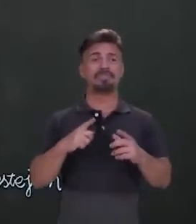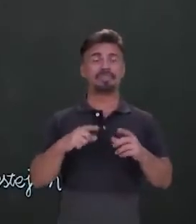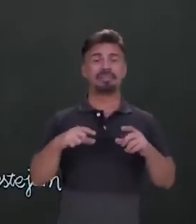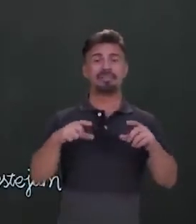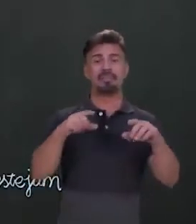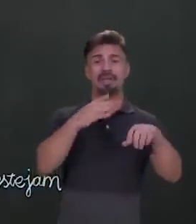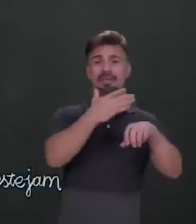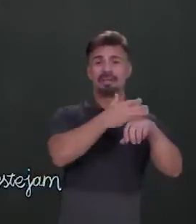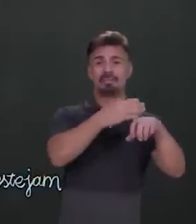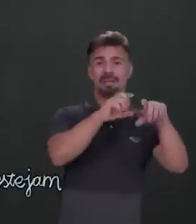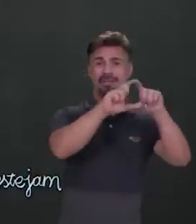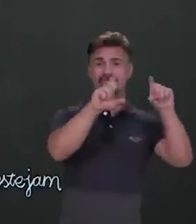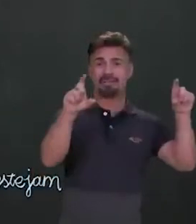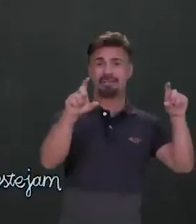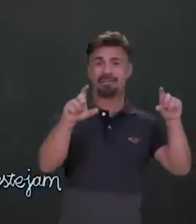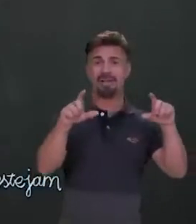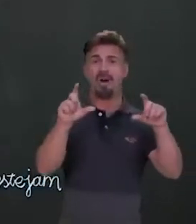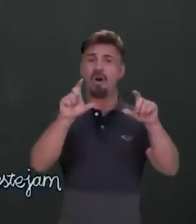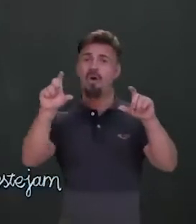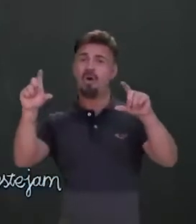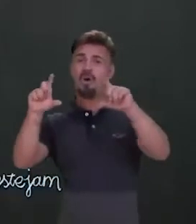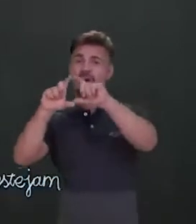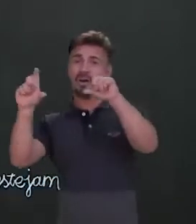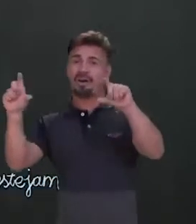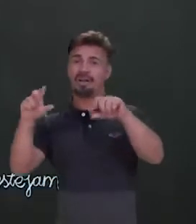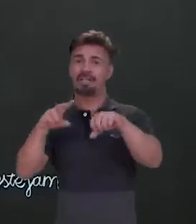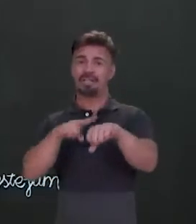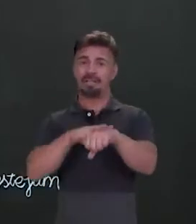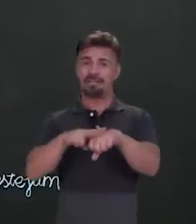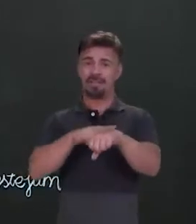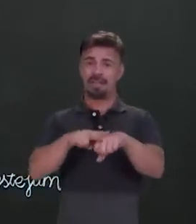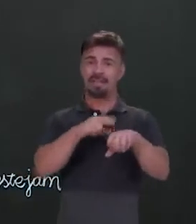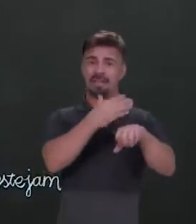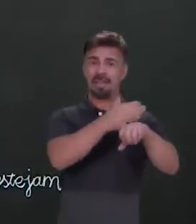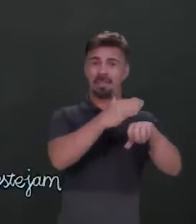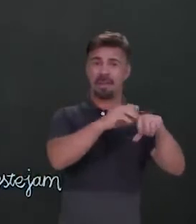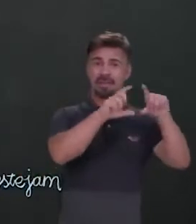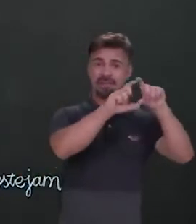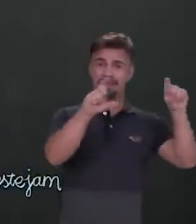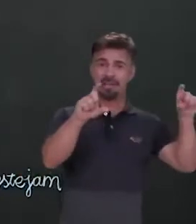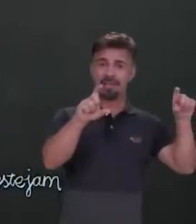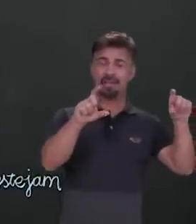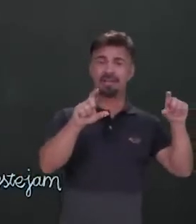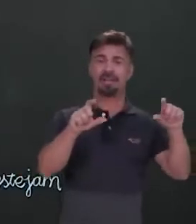e uma parte em verde. Você já deve ter percebido que o que está em verde e o que está em branco